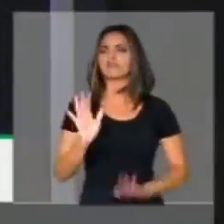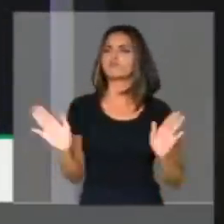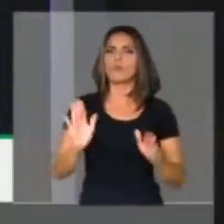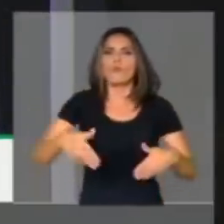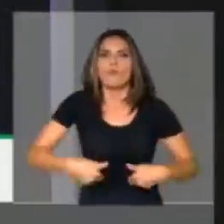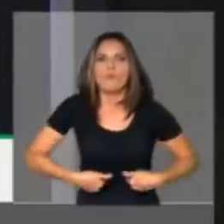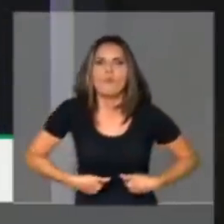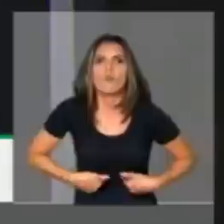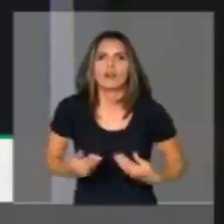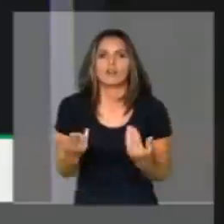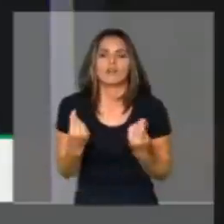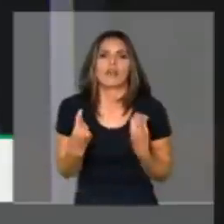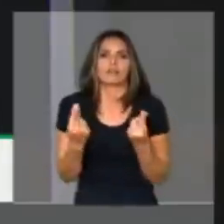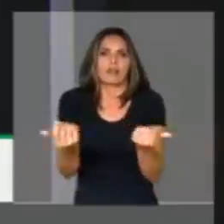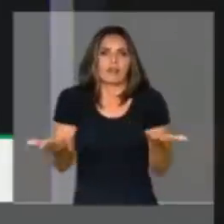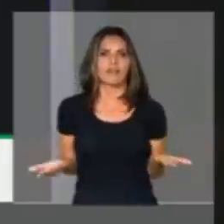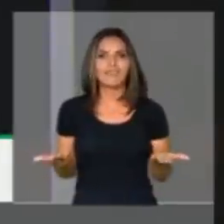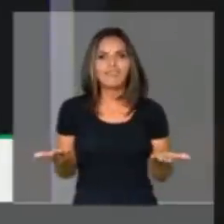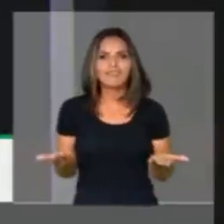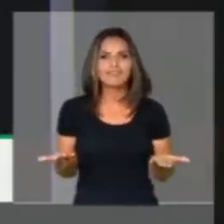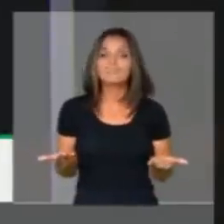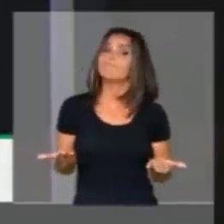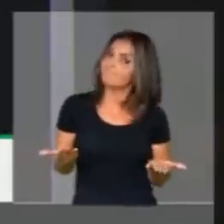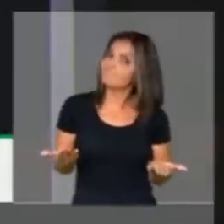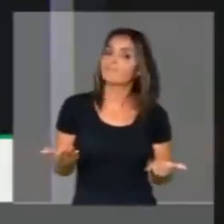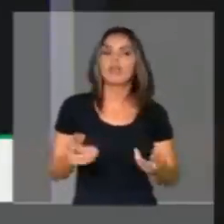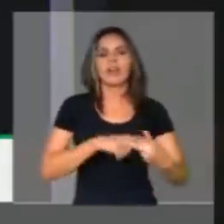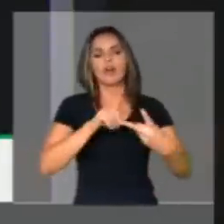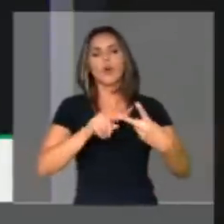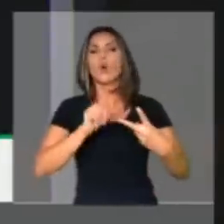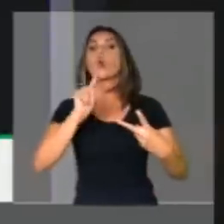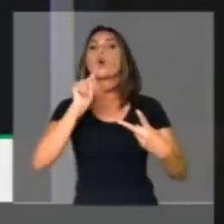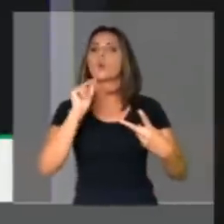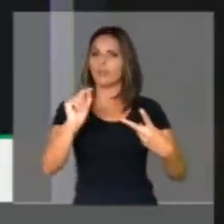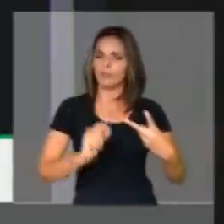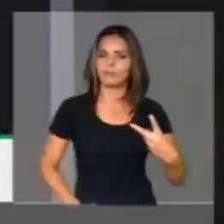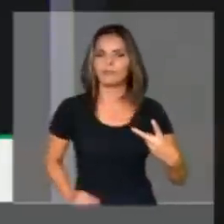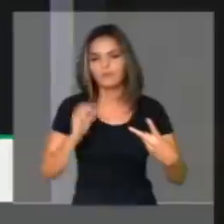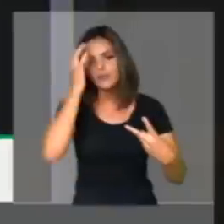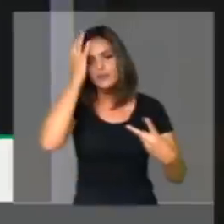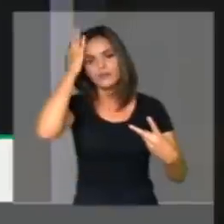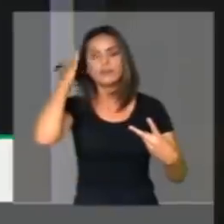passe fome caso ele não tenha contribuído o tempo suficiente? Outro ponto é o de que